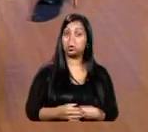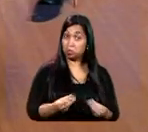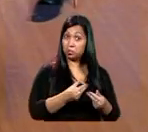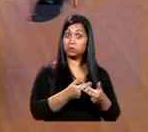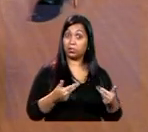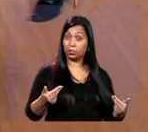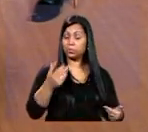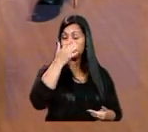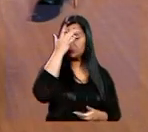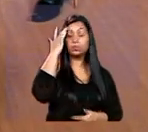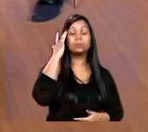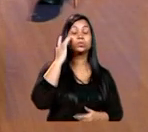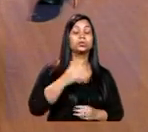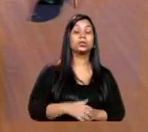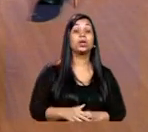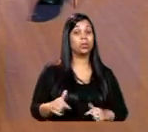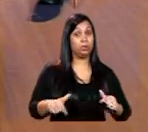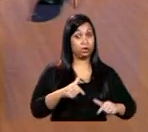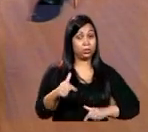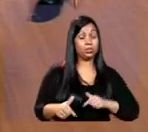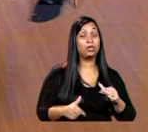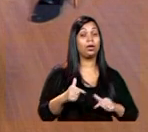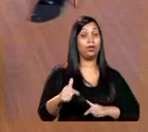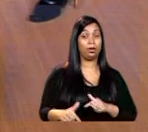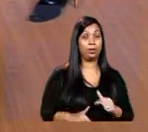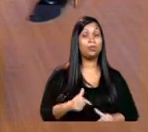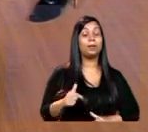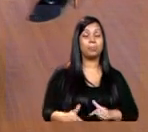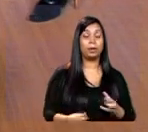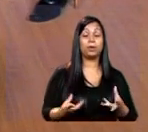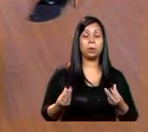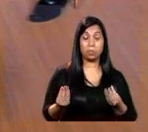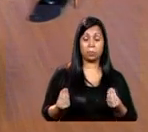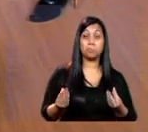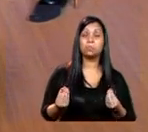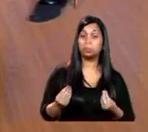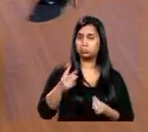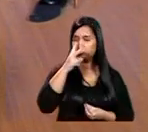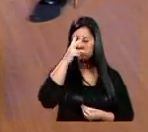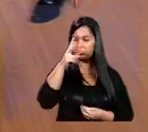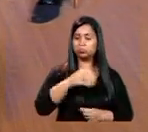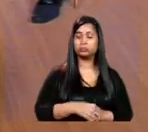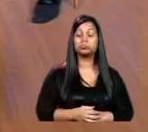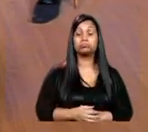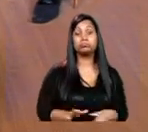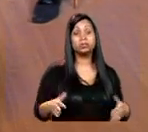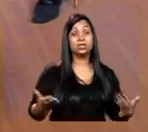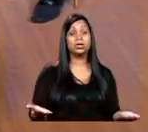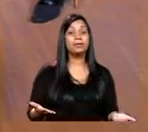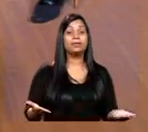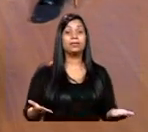coisa para um paciente só, né? É um trabalho... Não é bem completo. Bem completo. Sim. Mesmo. E assim,